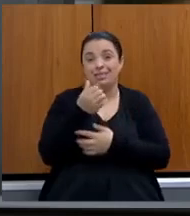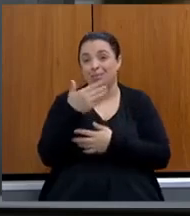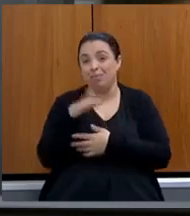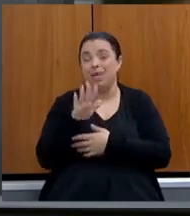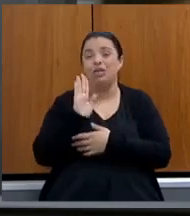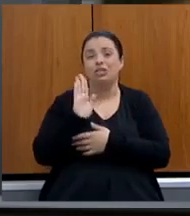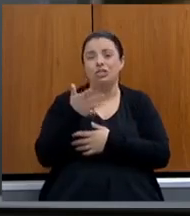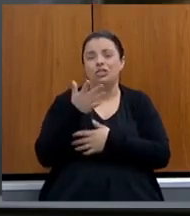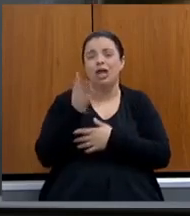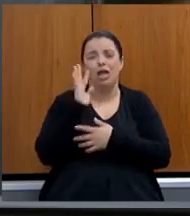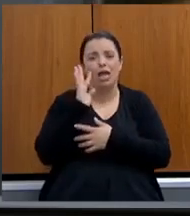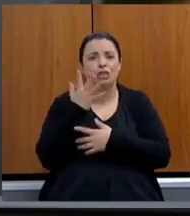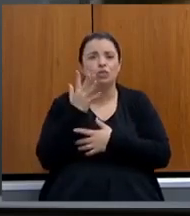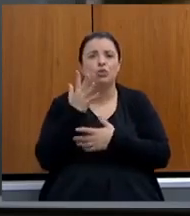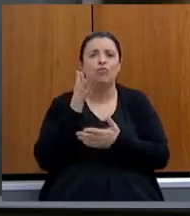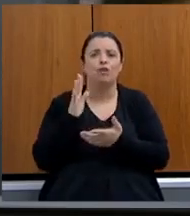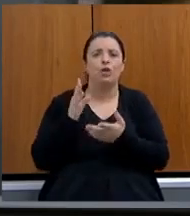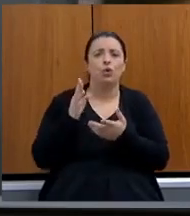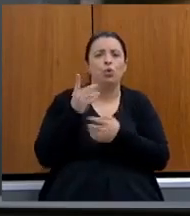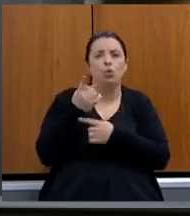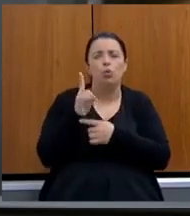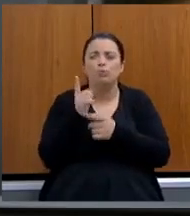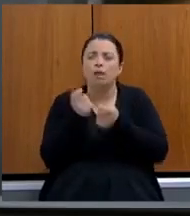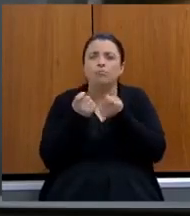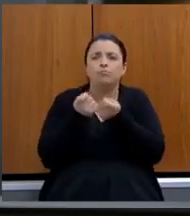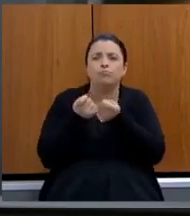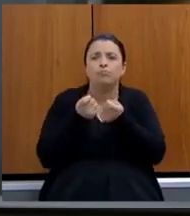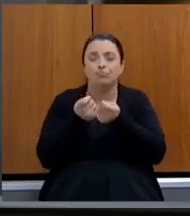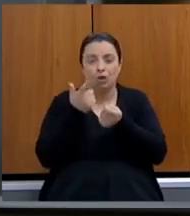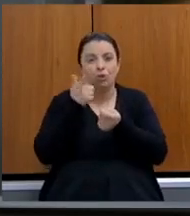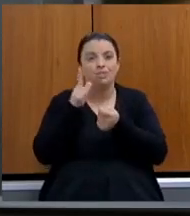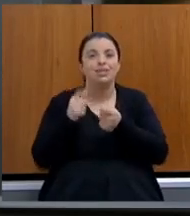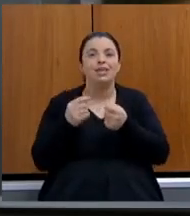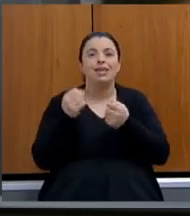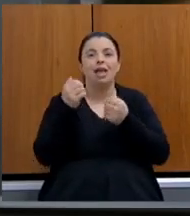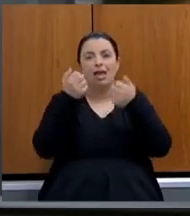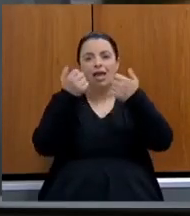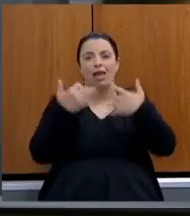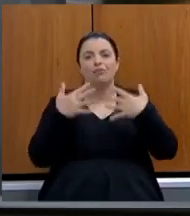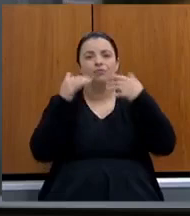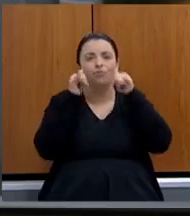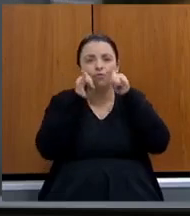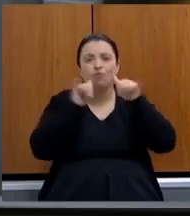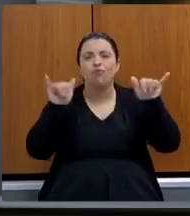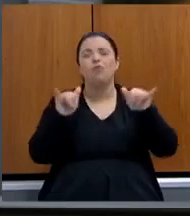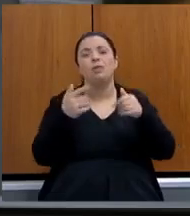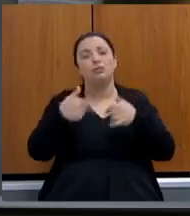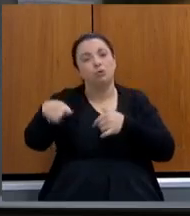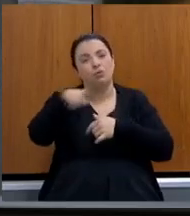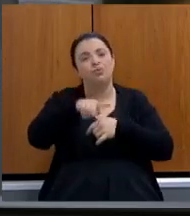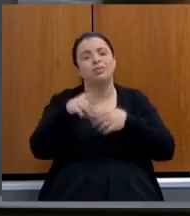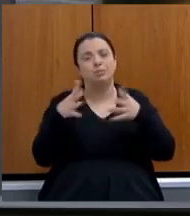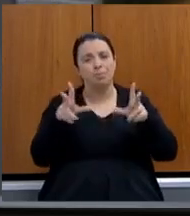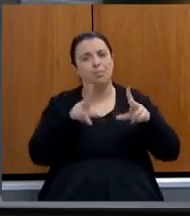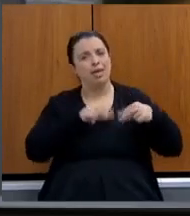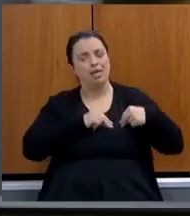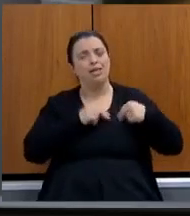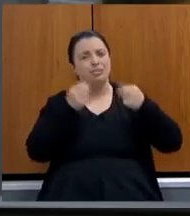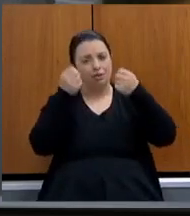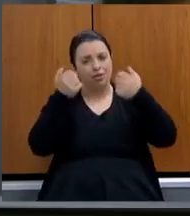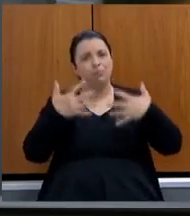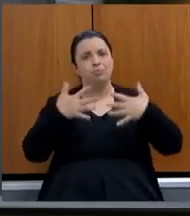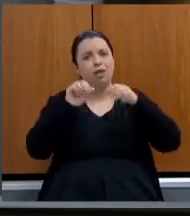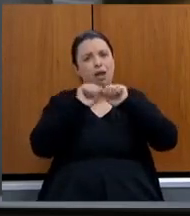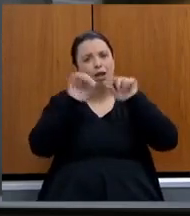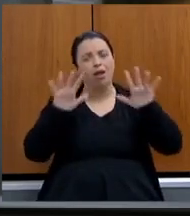resolvemos últimos ajustes para a gente trazer a informação na qualidade que toda a sociedade merece eu agradeço a cada um Igor tá lá